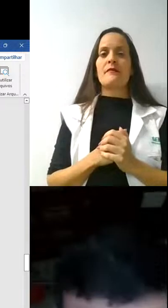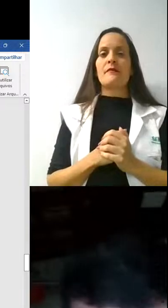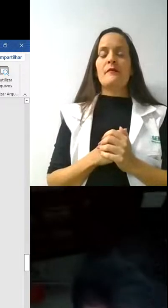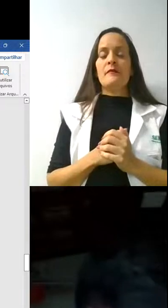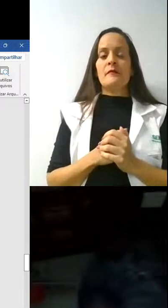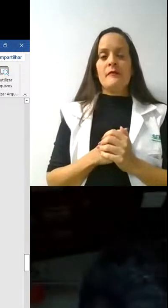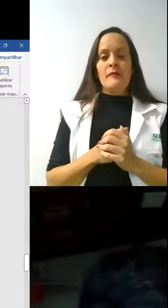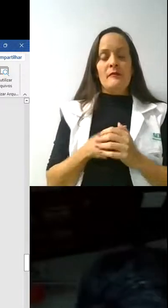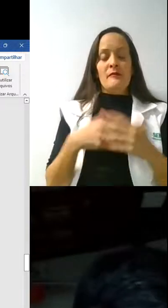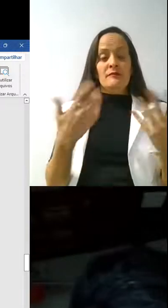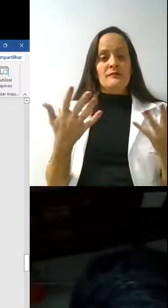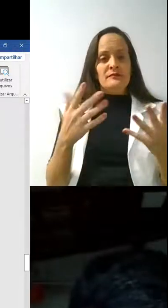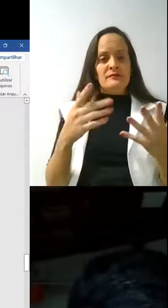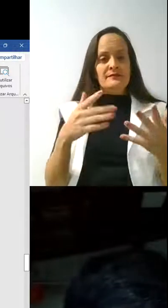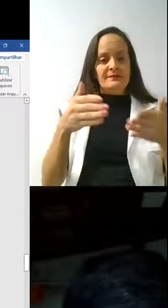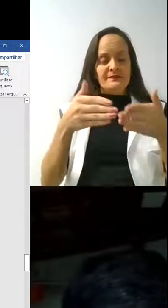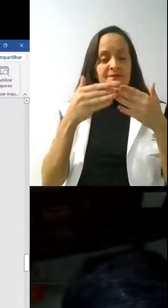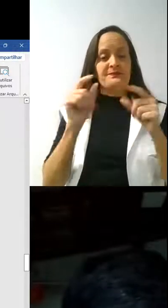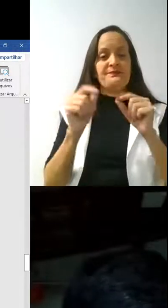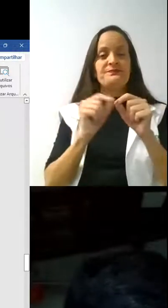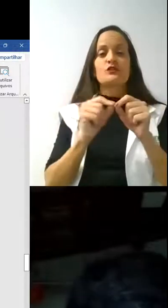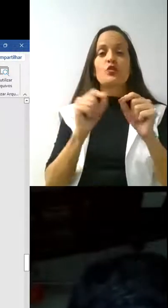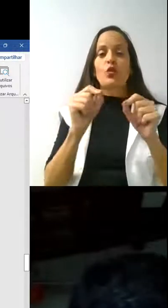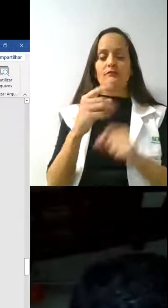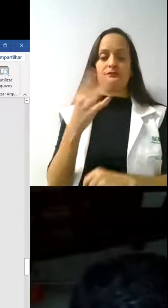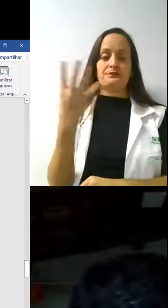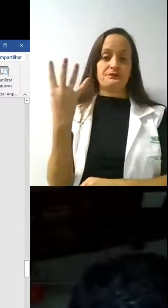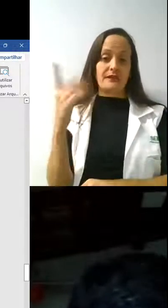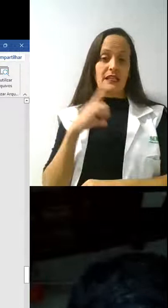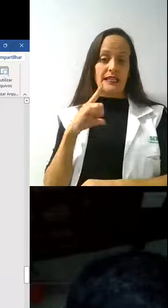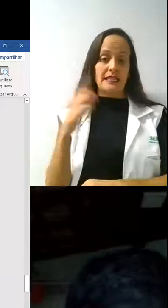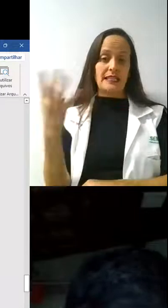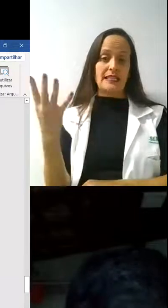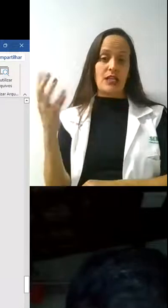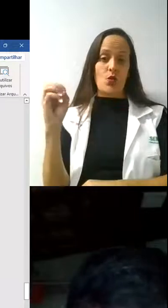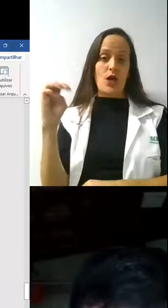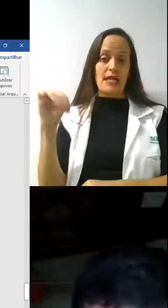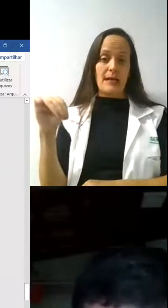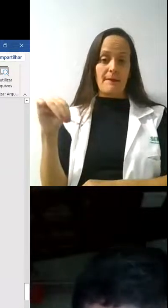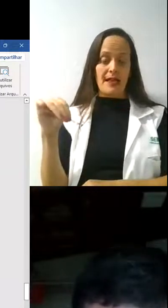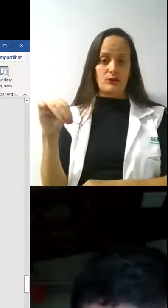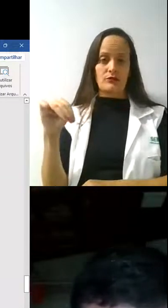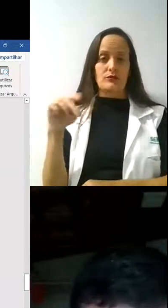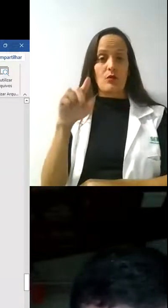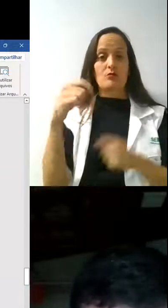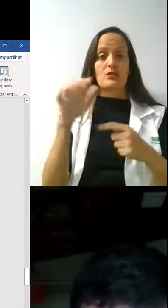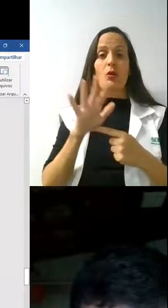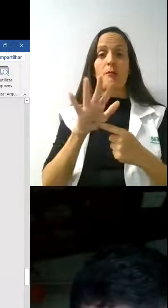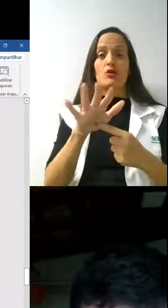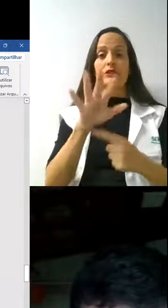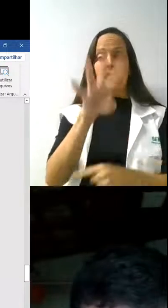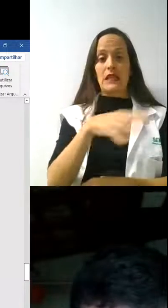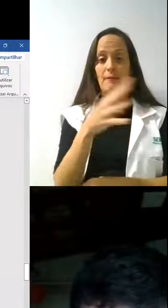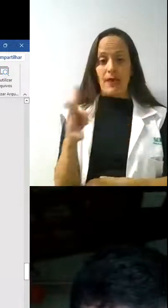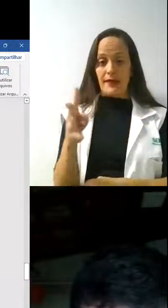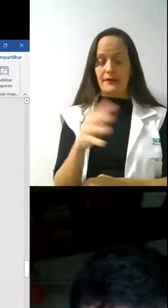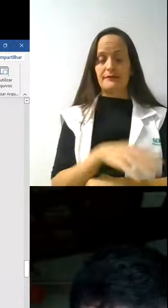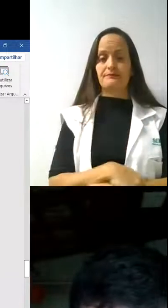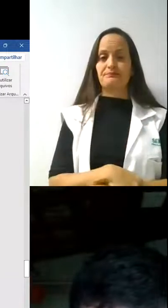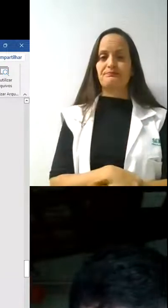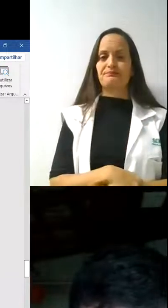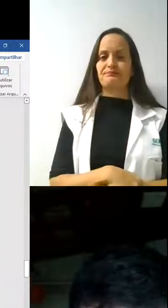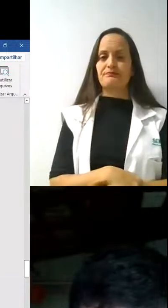esses 40 metros e apresentar aqui nessa tabela, certo? Então, assim,